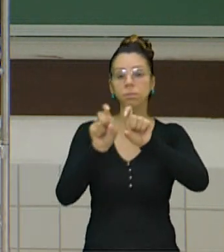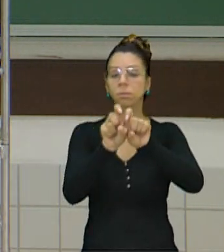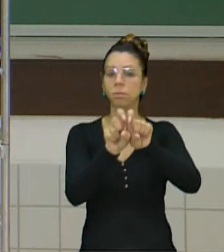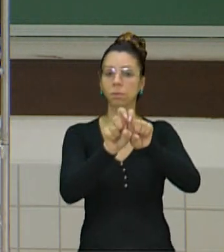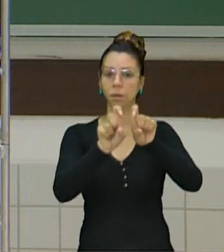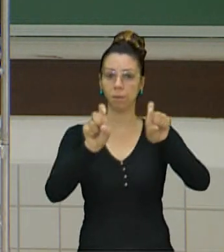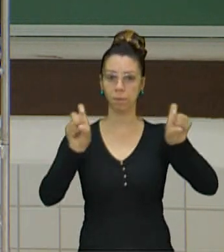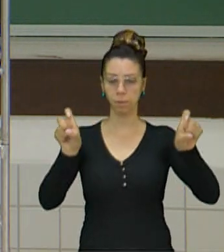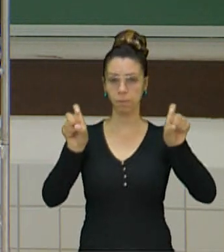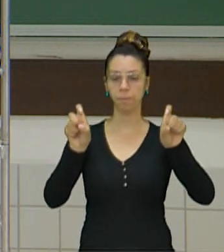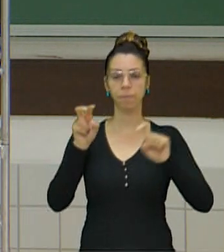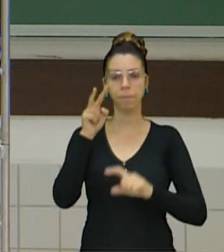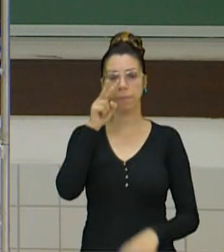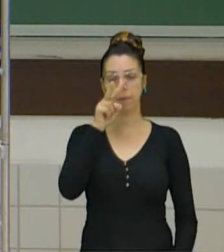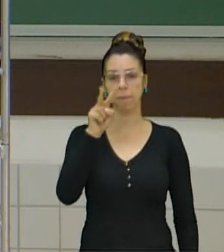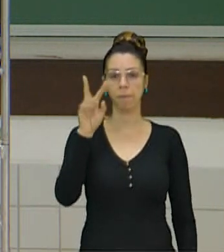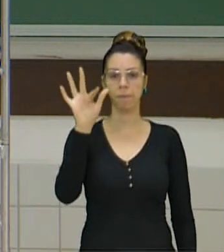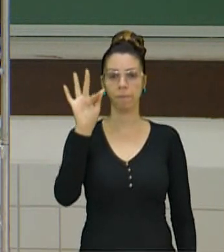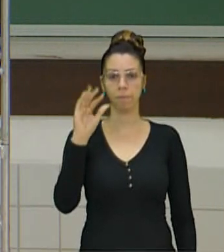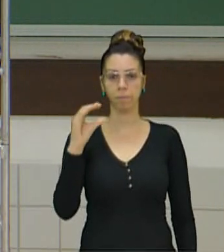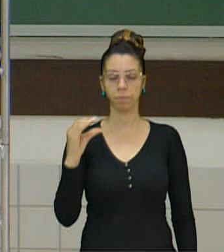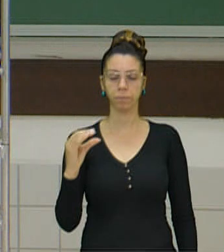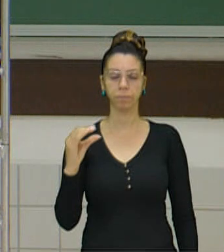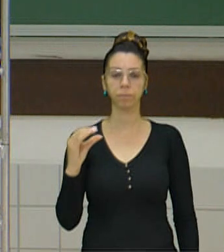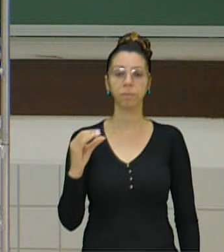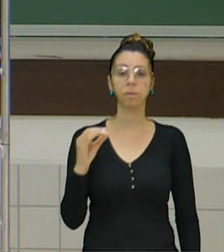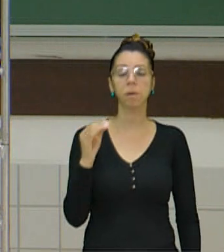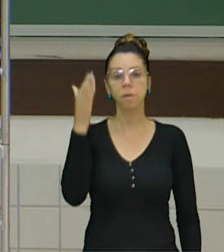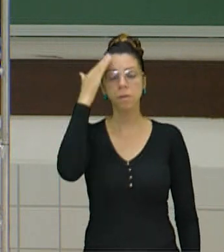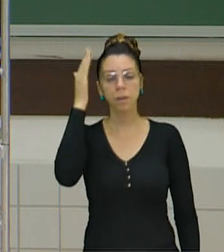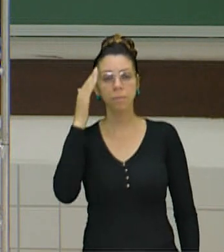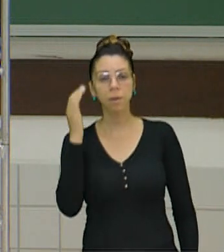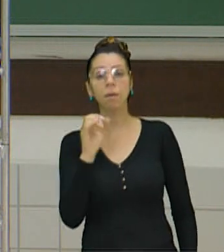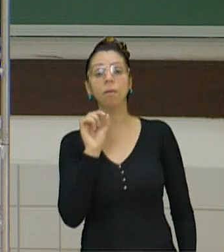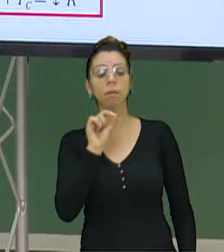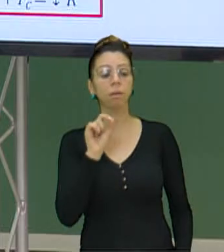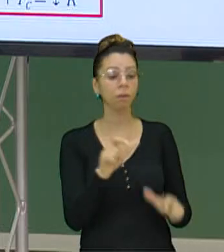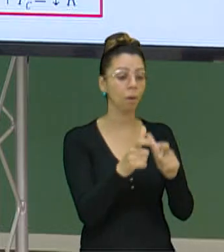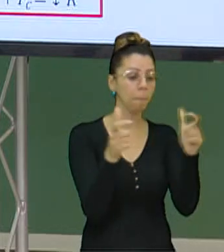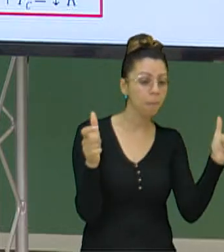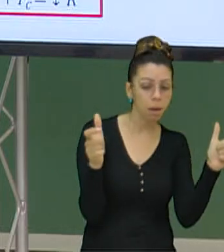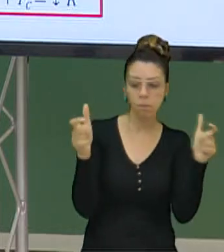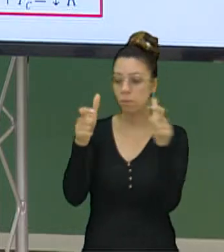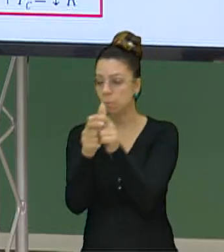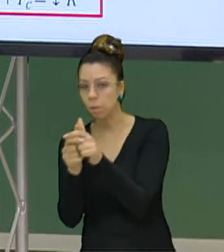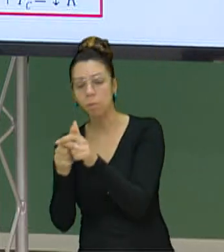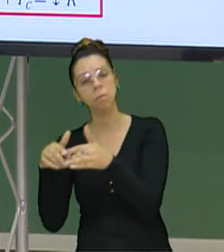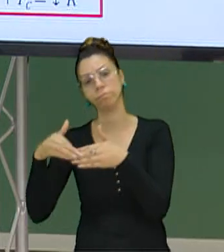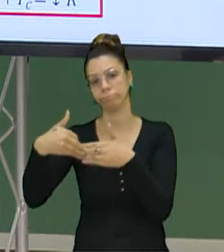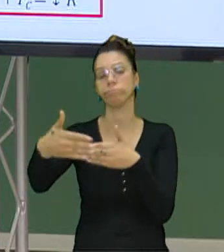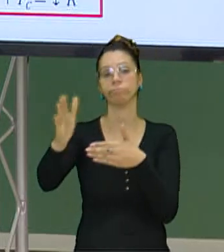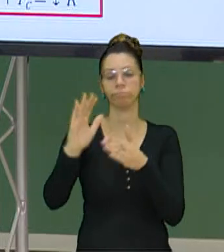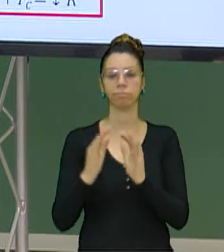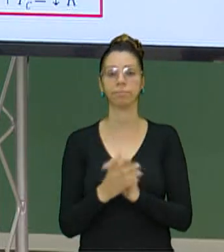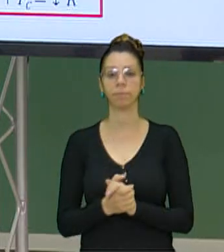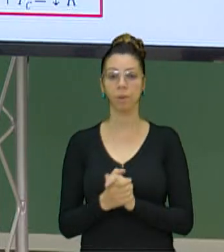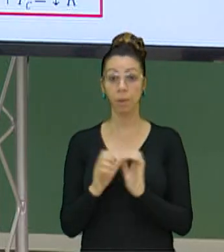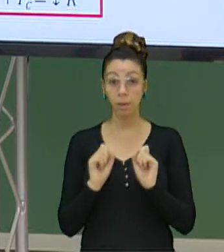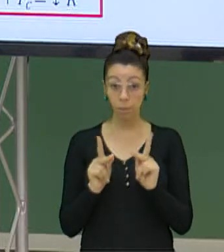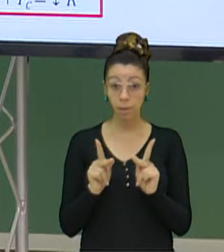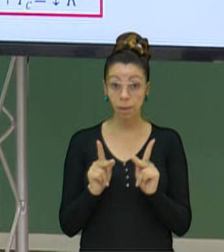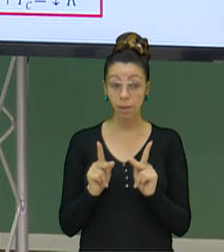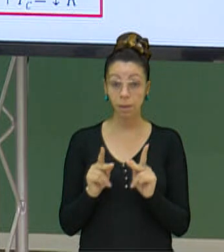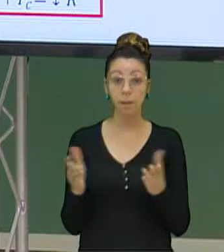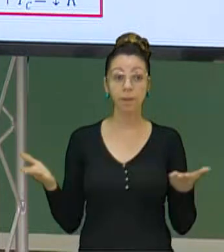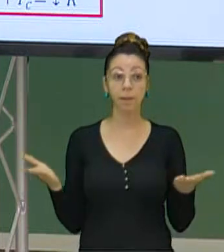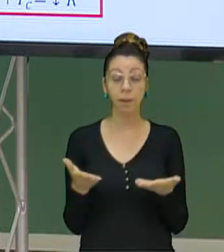aqui da força centrípeta, né? É só saber quem aumenta, quem diminui e assim por diante. Beleza? Tranquilinho? De boas?